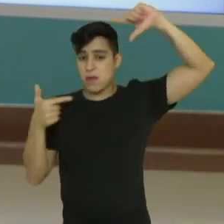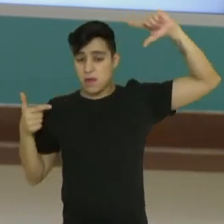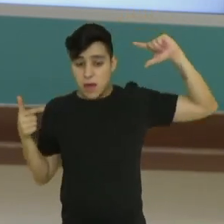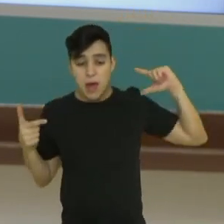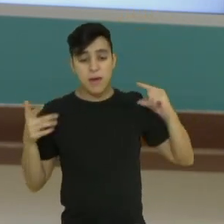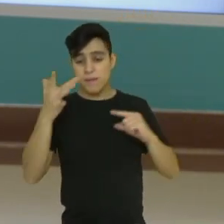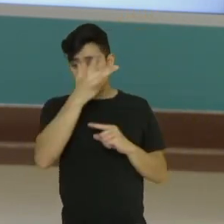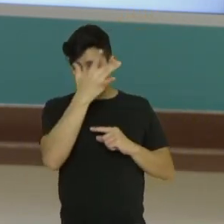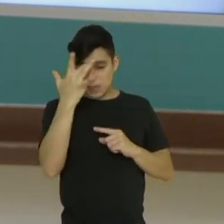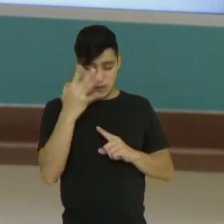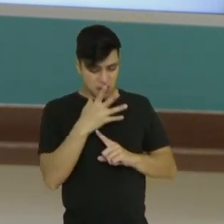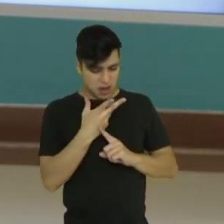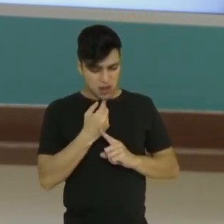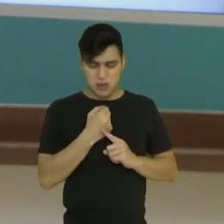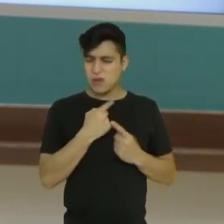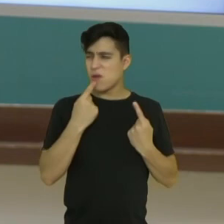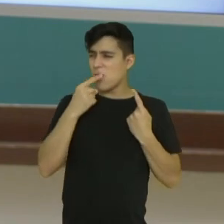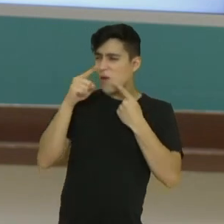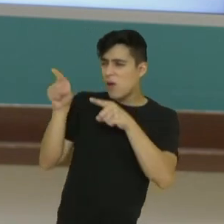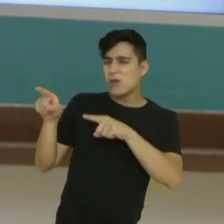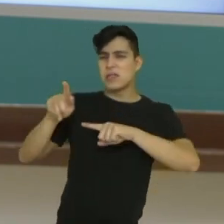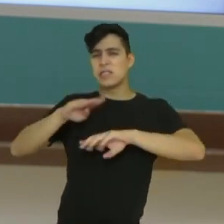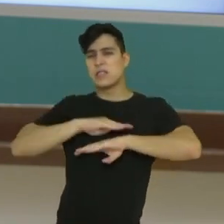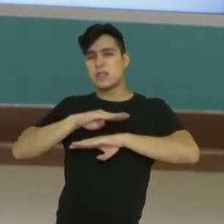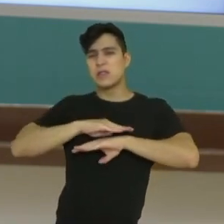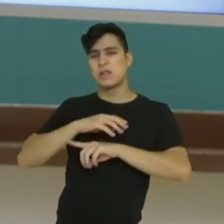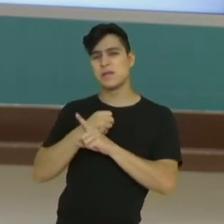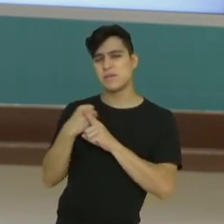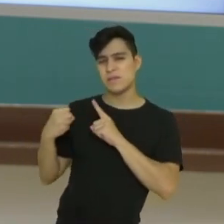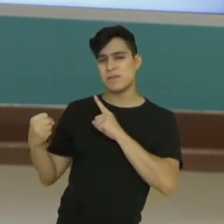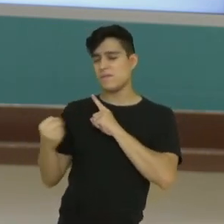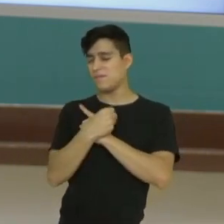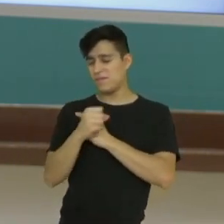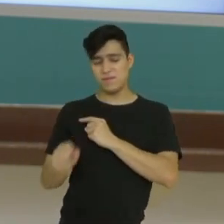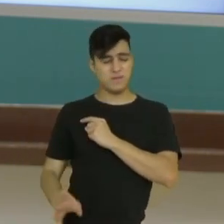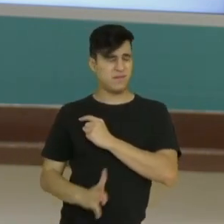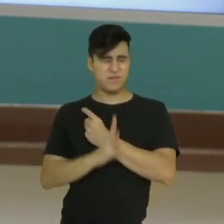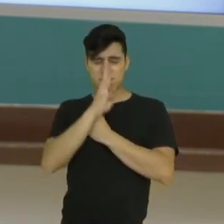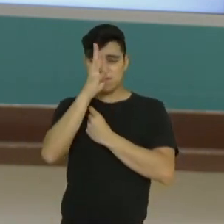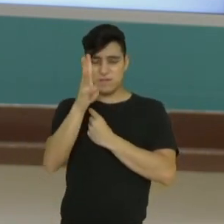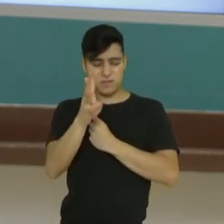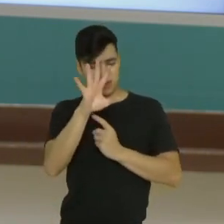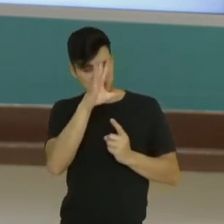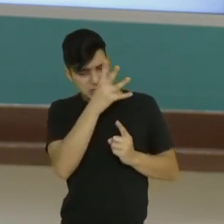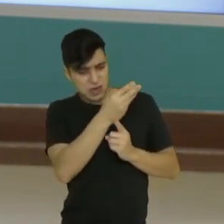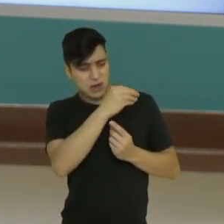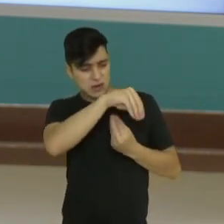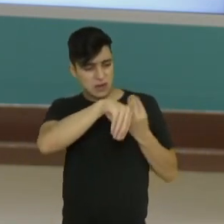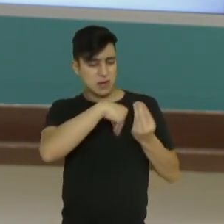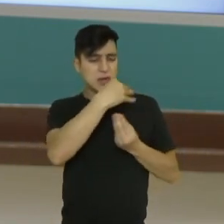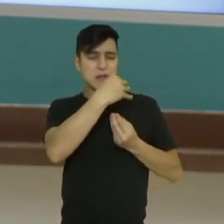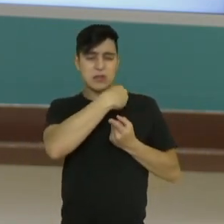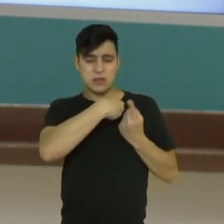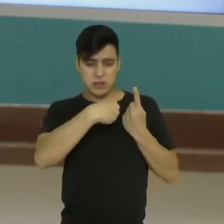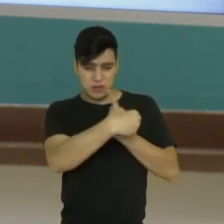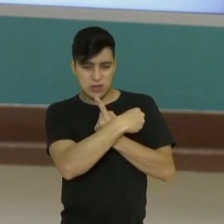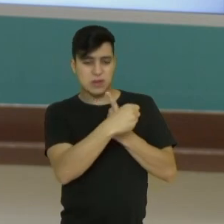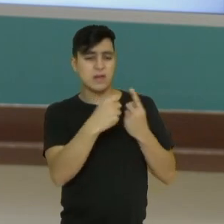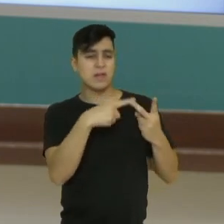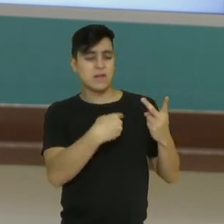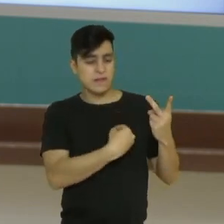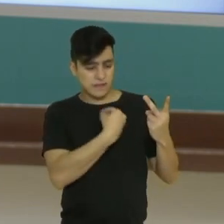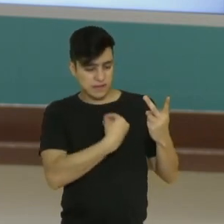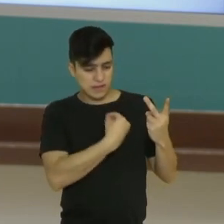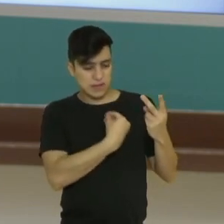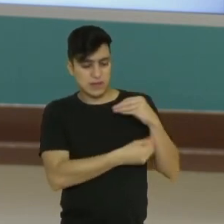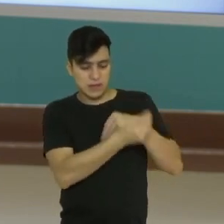a se revoltar contra a situação da sociedade. Nós já temos a arte um cunho social, a arte e a vida elas começam a se unir de